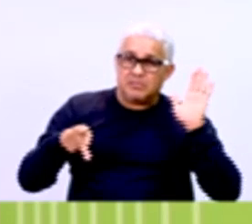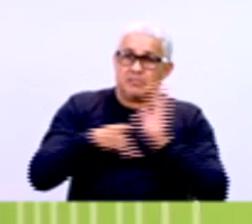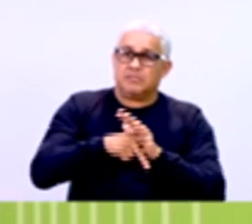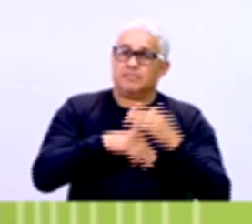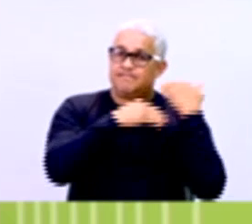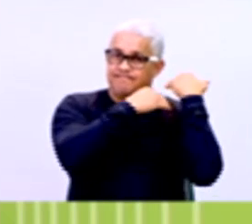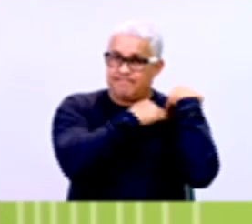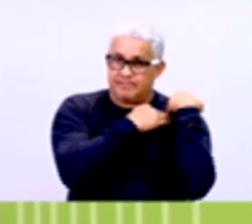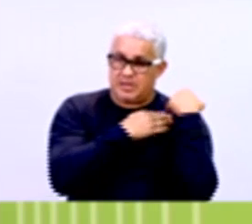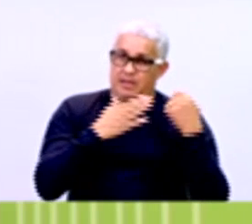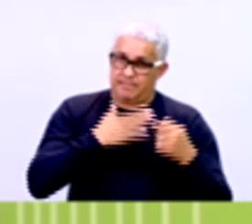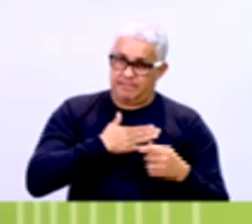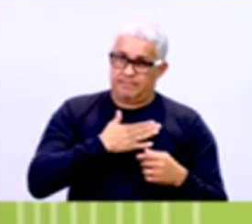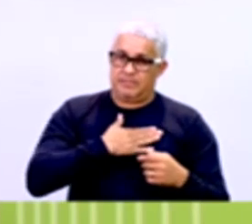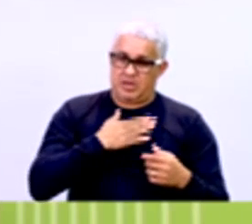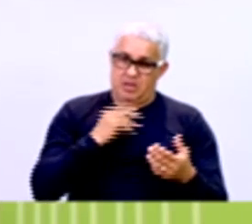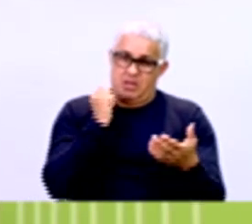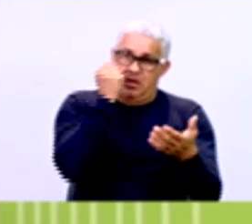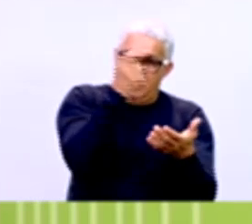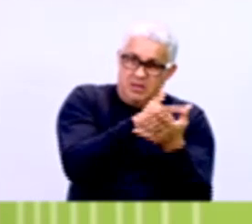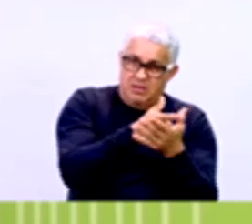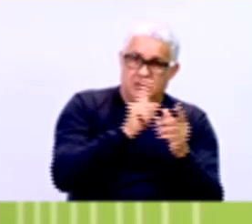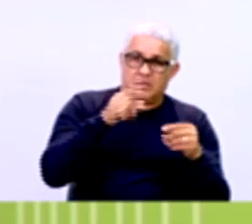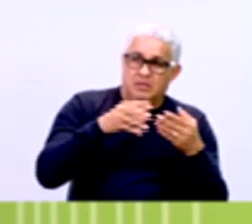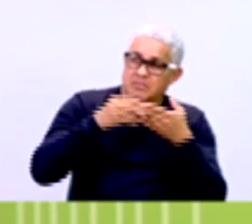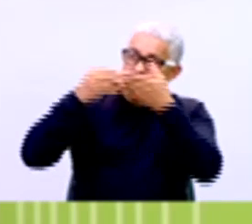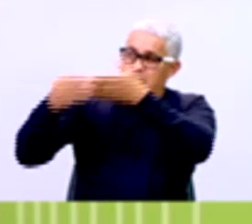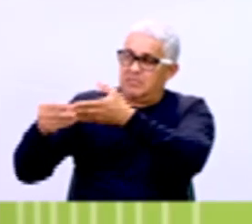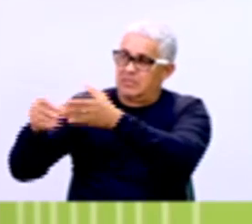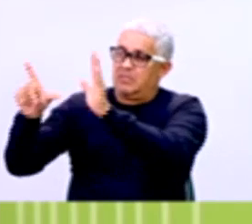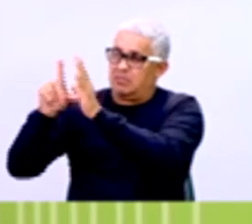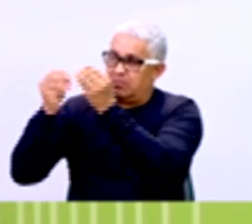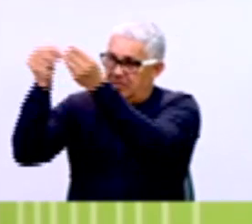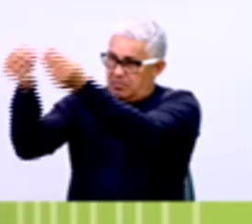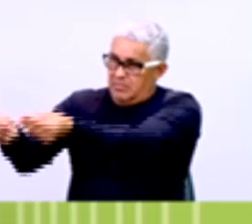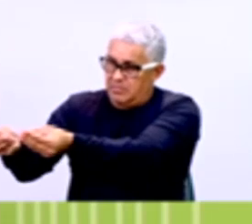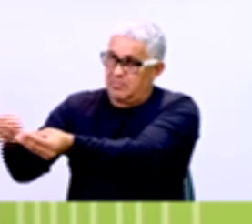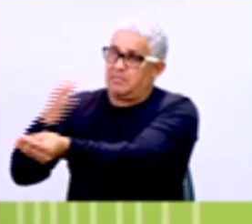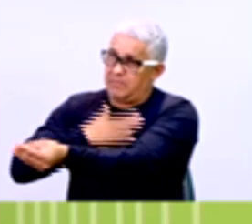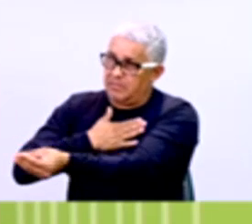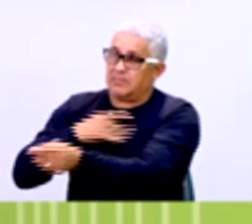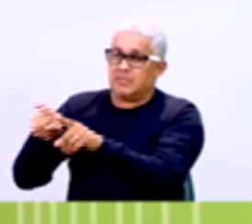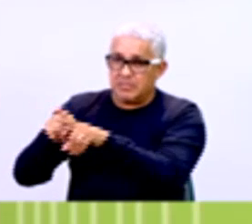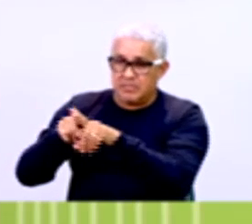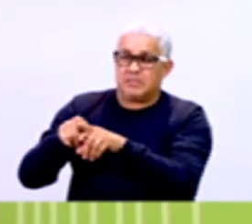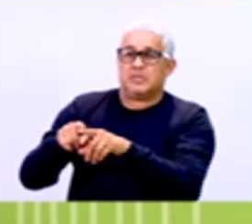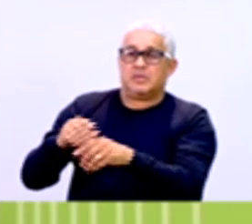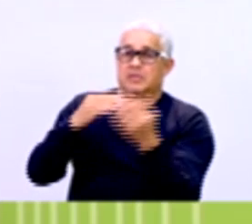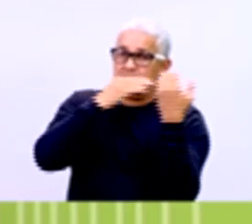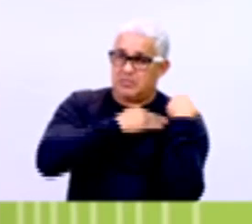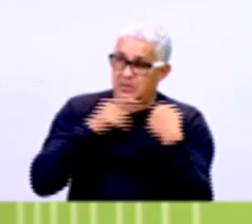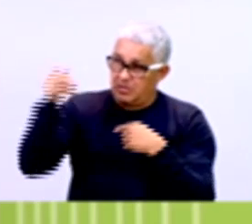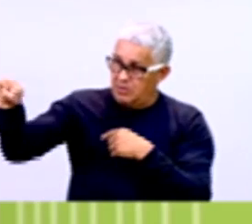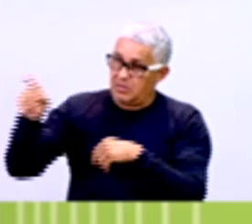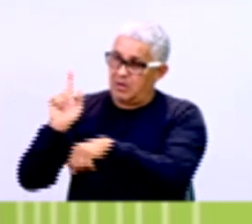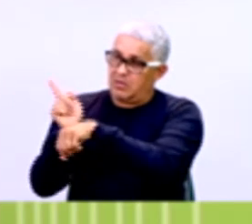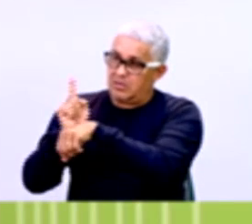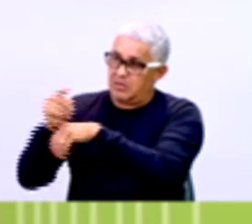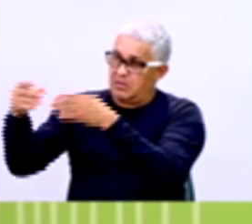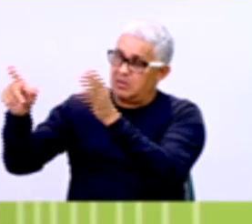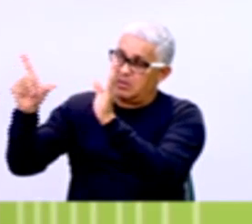responsabilidade minha, enquanto consumidora, levar até aquela loja, é responsabilidade daquela loja, daquele gerente daquela